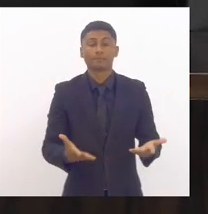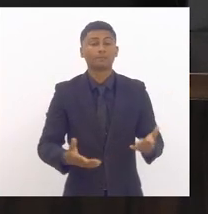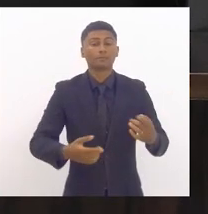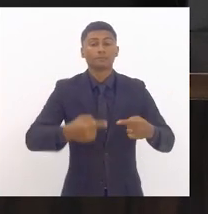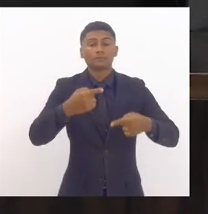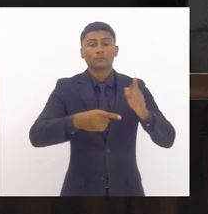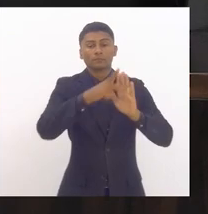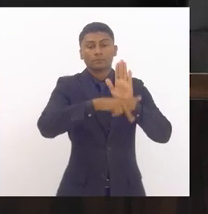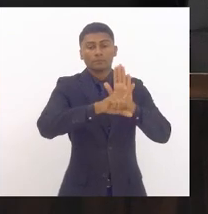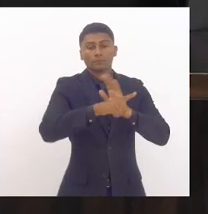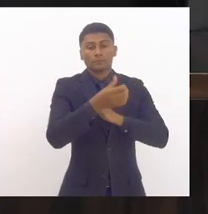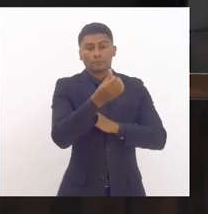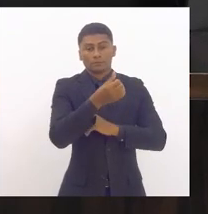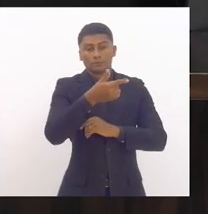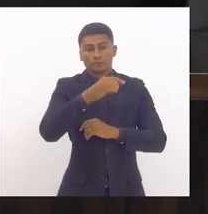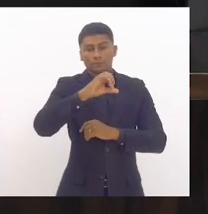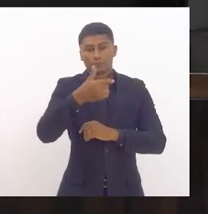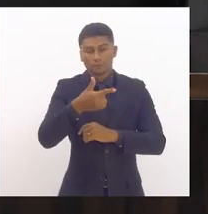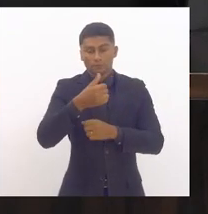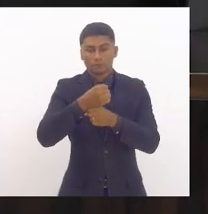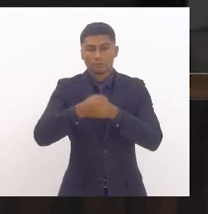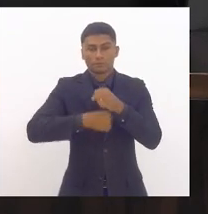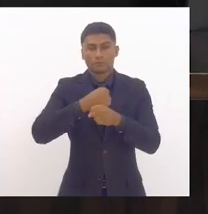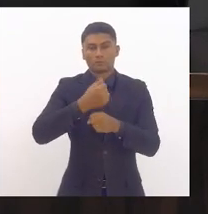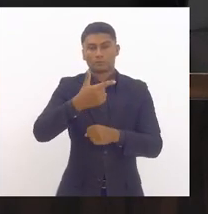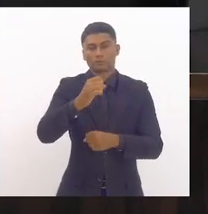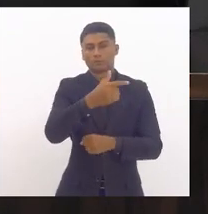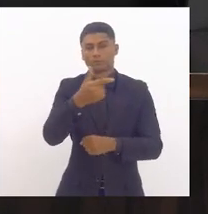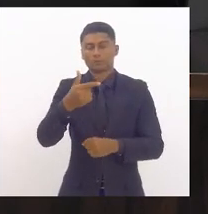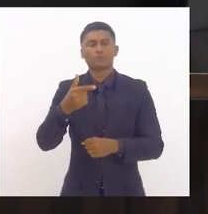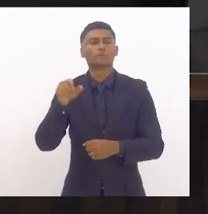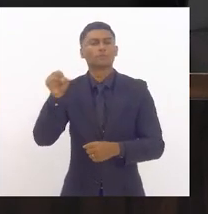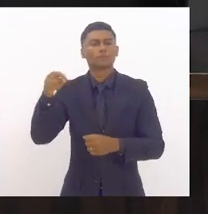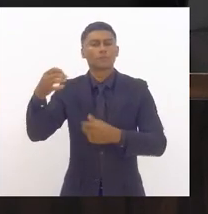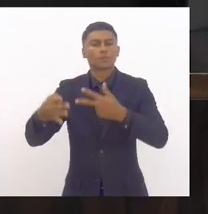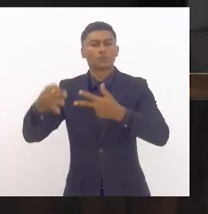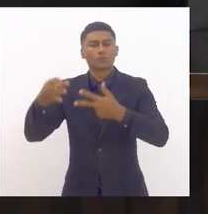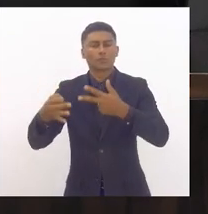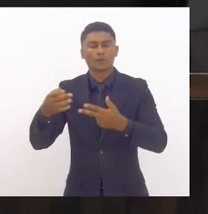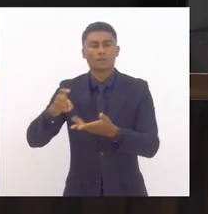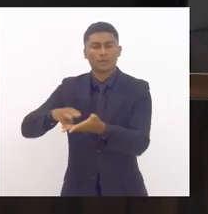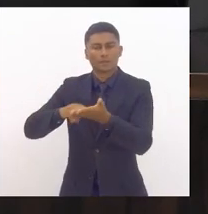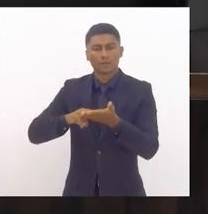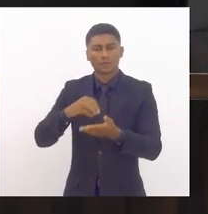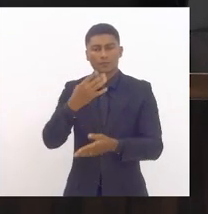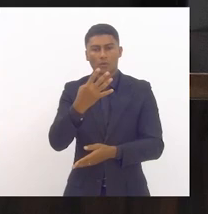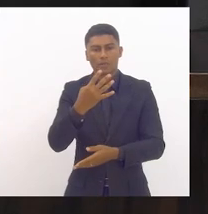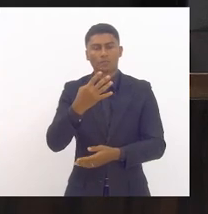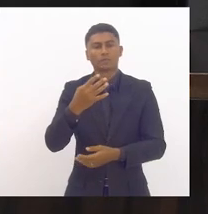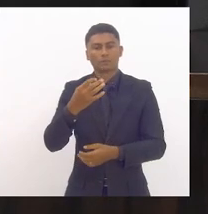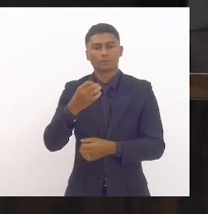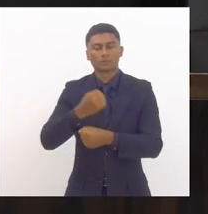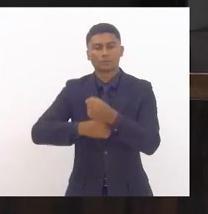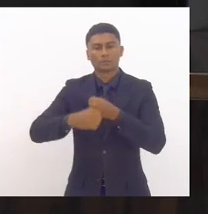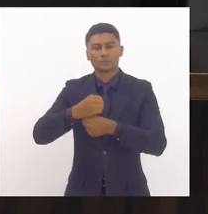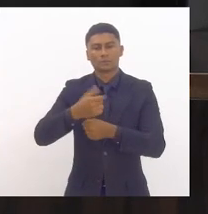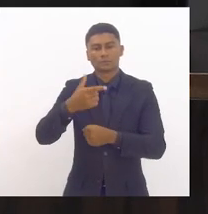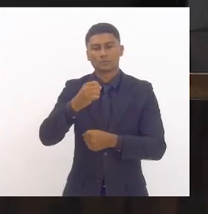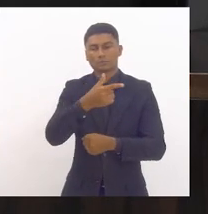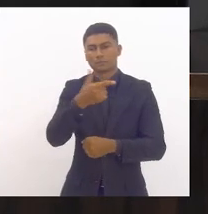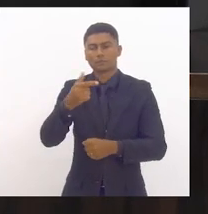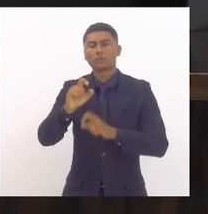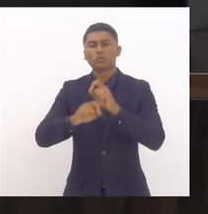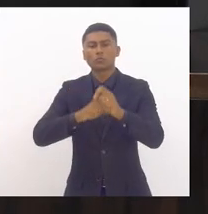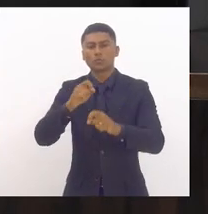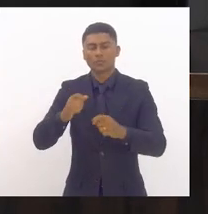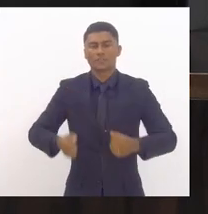lei 6292 de 22, de autoria do Poder Judiciário, mensagem 4 de 22, que dispõe sem aumento de despesa sobre a